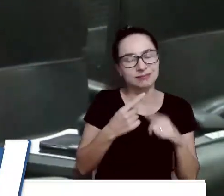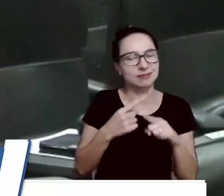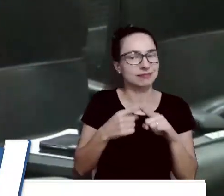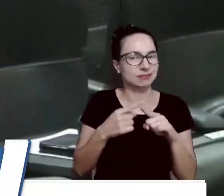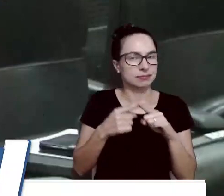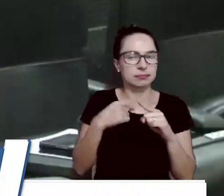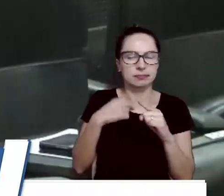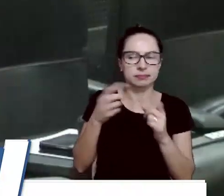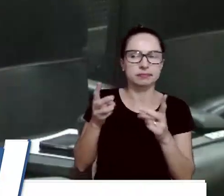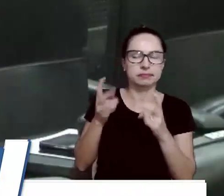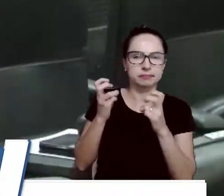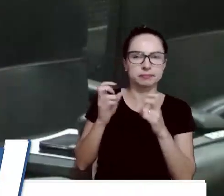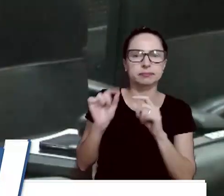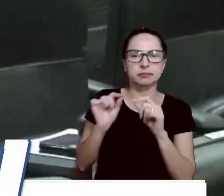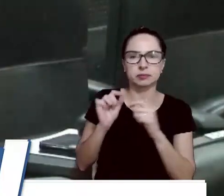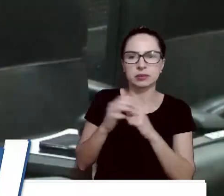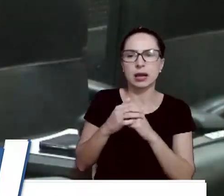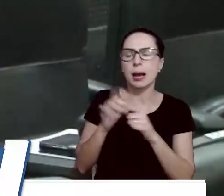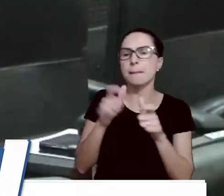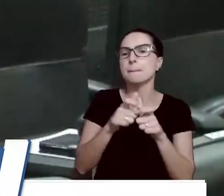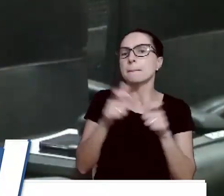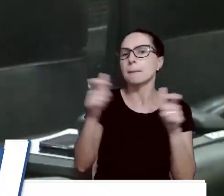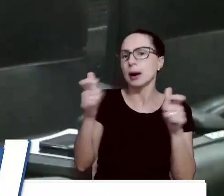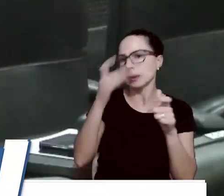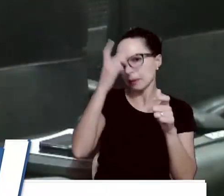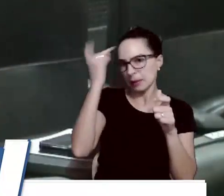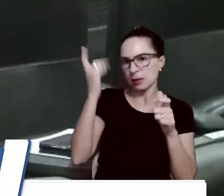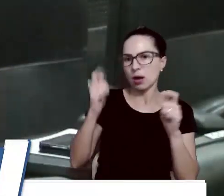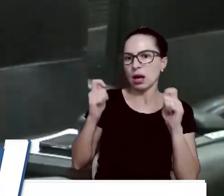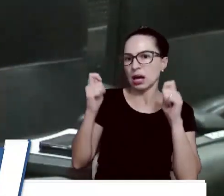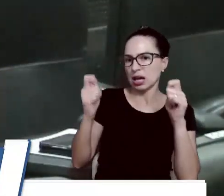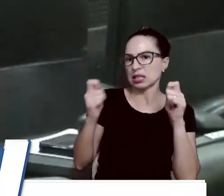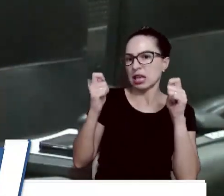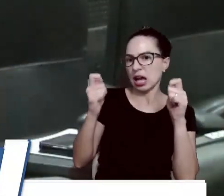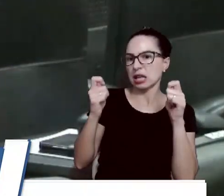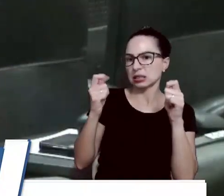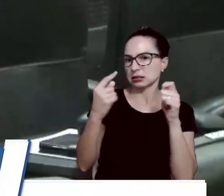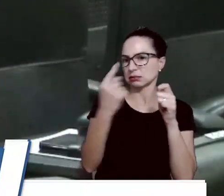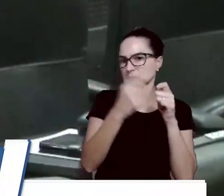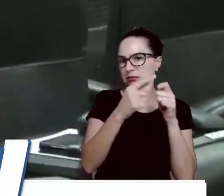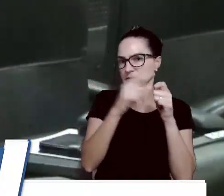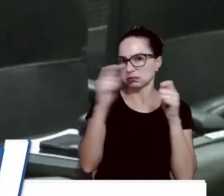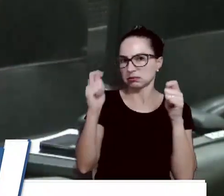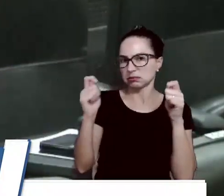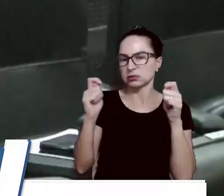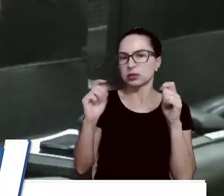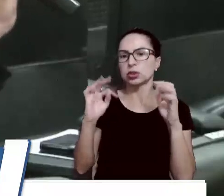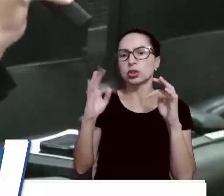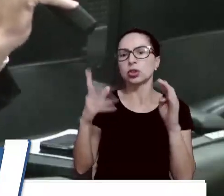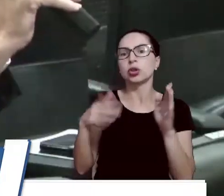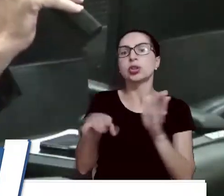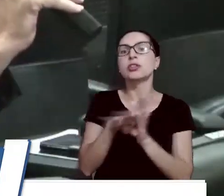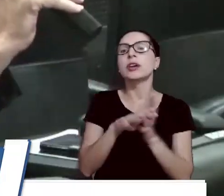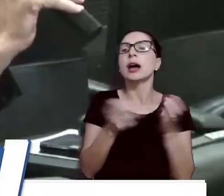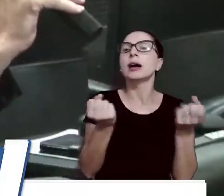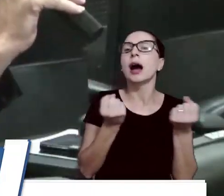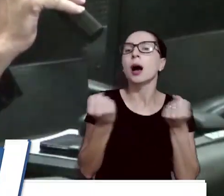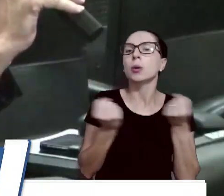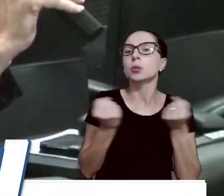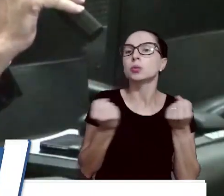observei? Da maioria das pessoas que estavam com cartaz na mão aqui, todas elas chegaram de carro na Câmara.